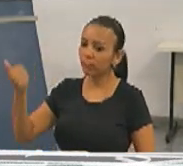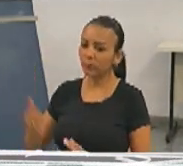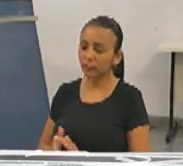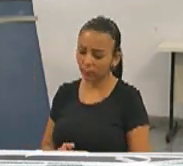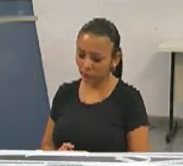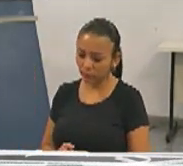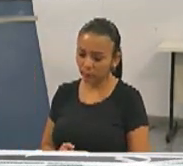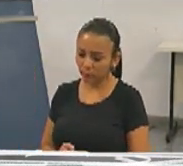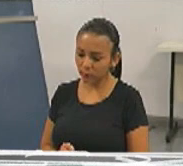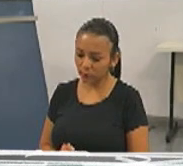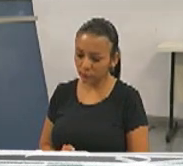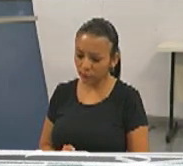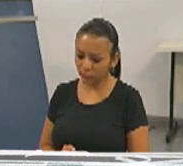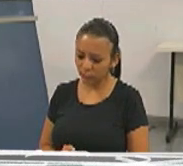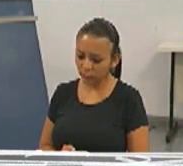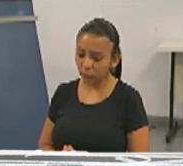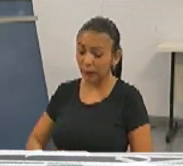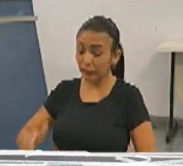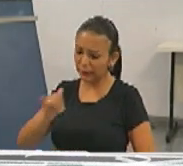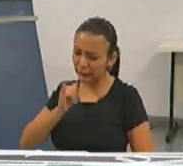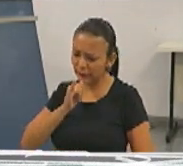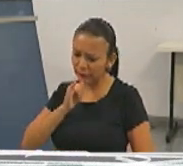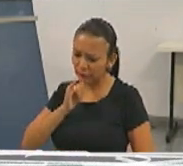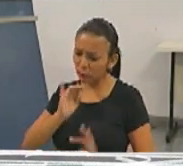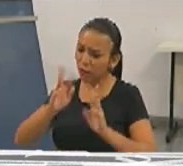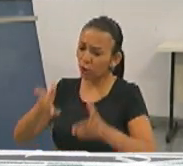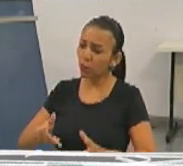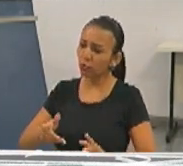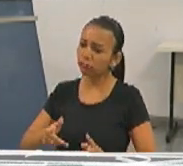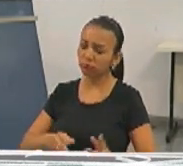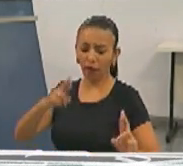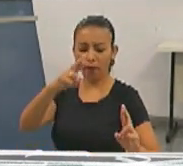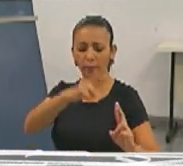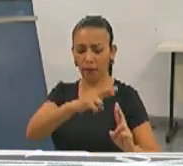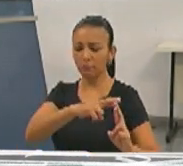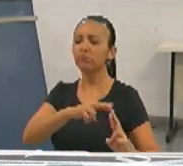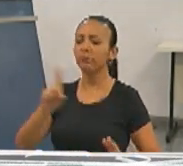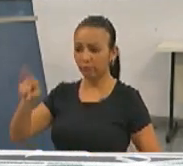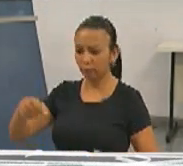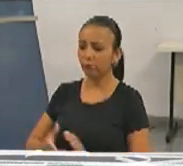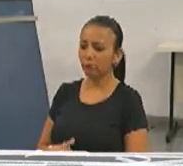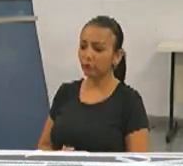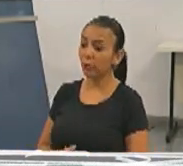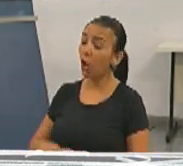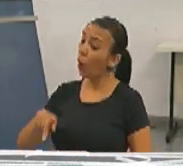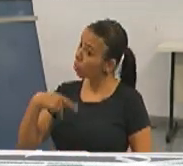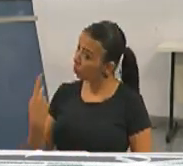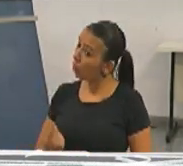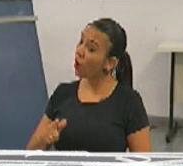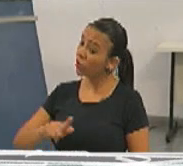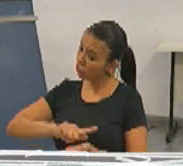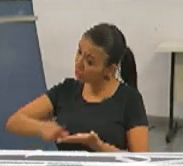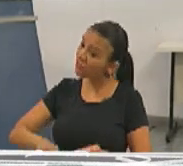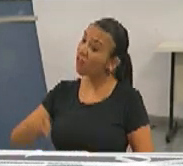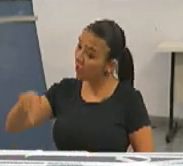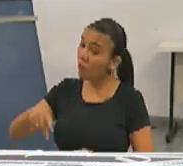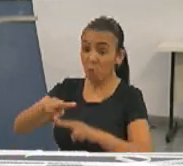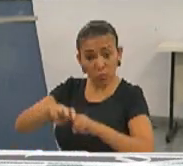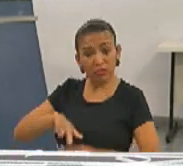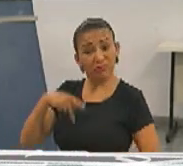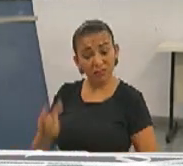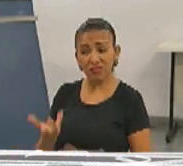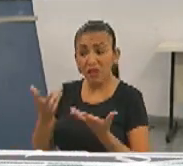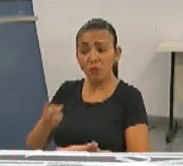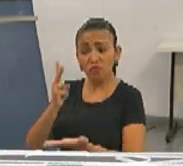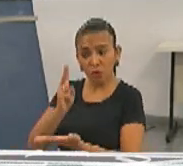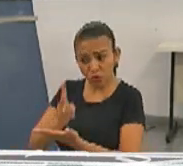e um exemplo para toda a rede da IBSER. Esta é a nossa gestão e por isso queremos continuar